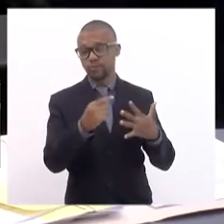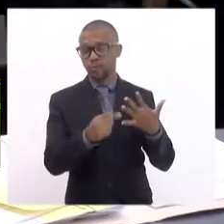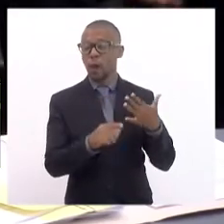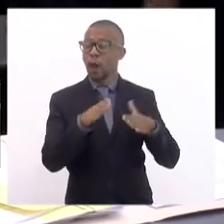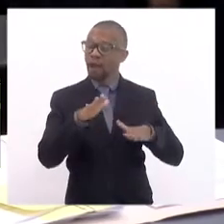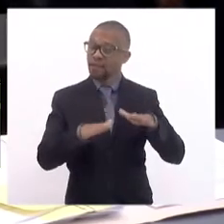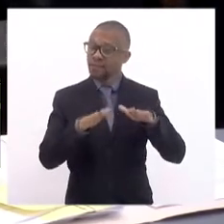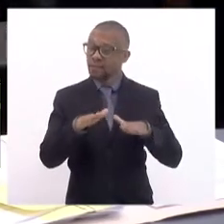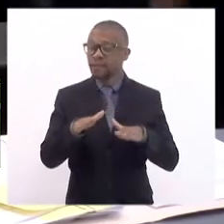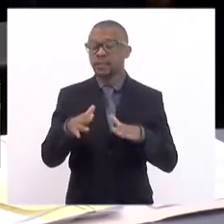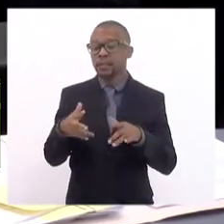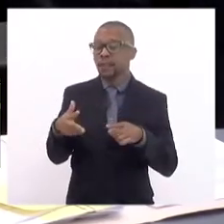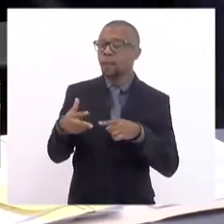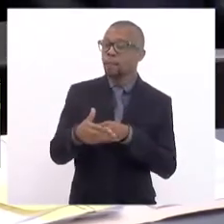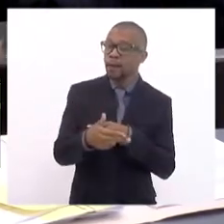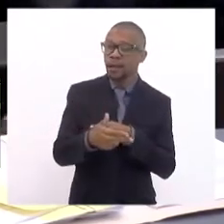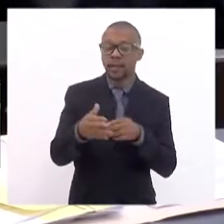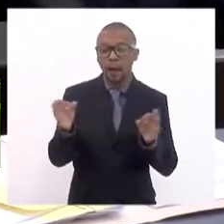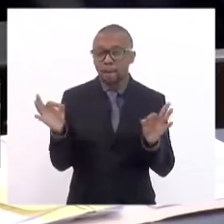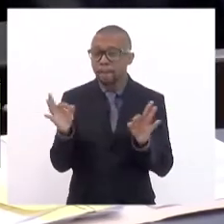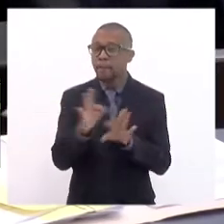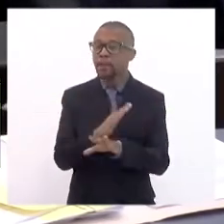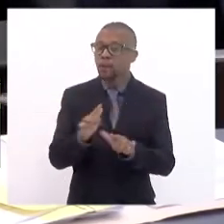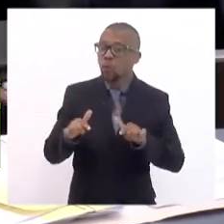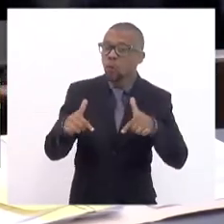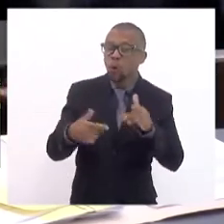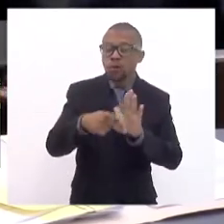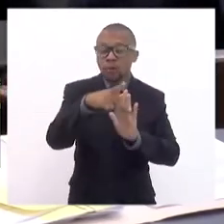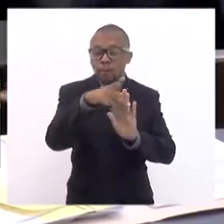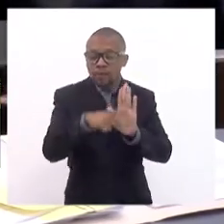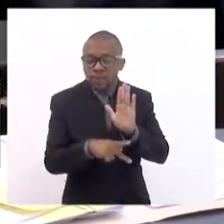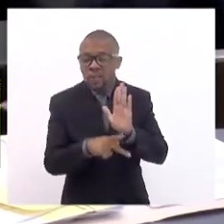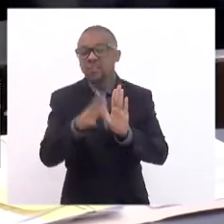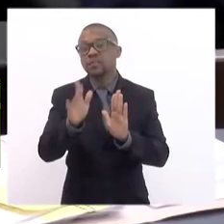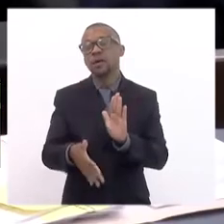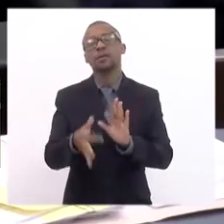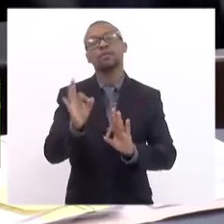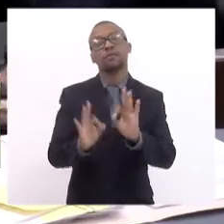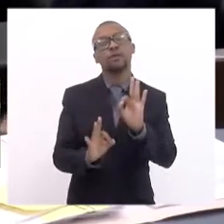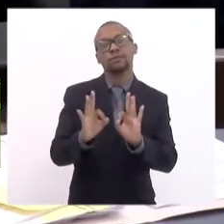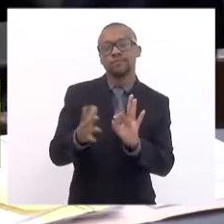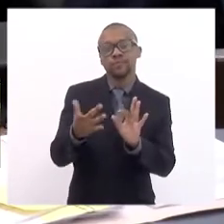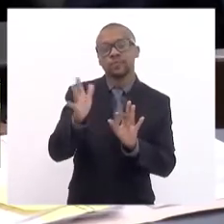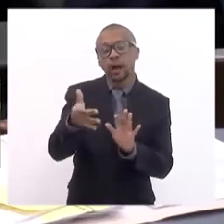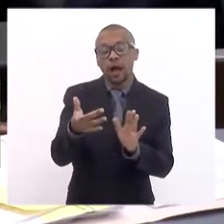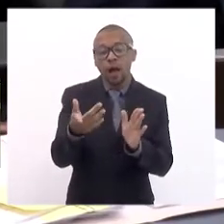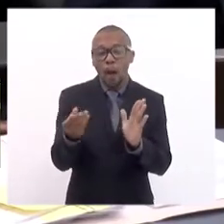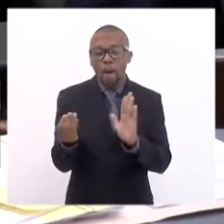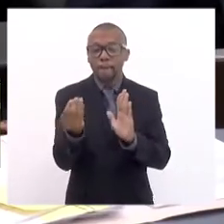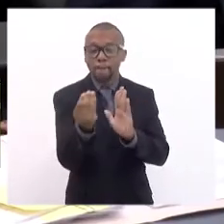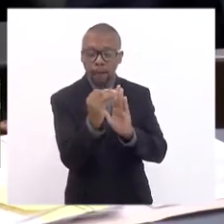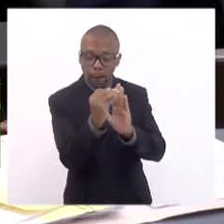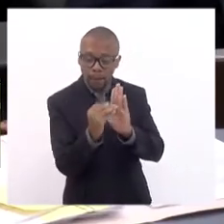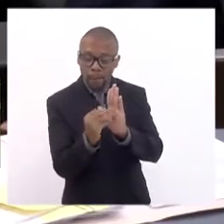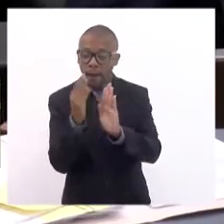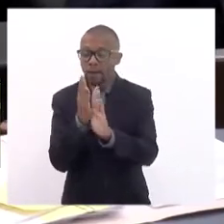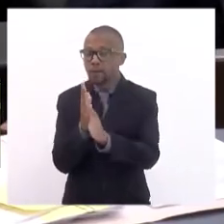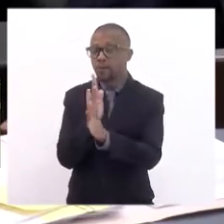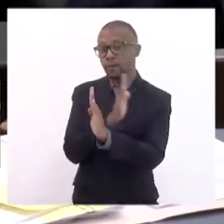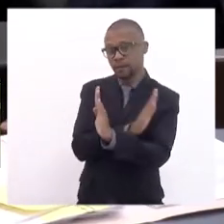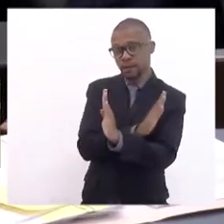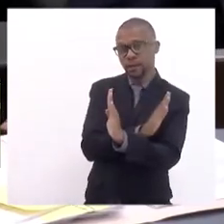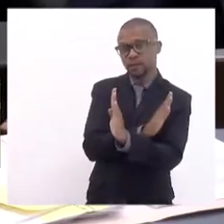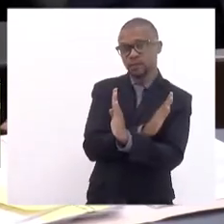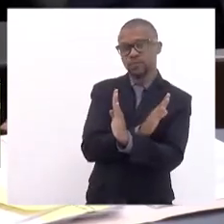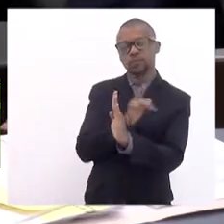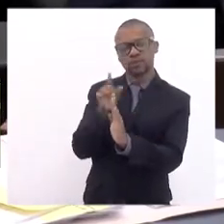plena realização de projetos que já estavam delineados no passado. Como disse muito bem